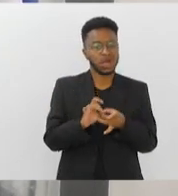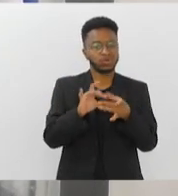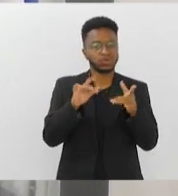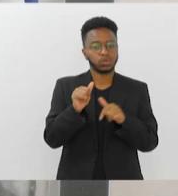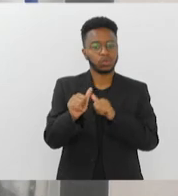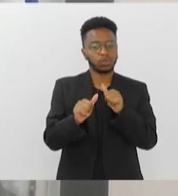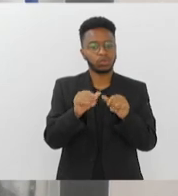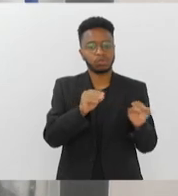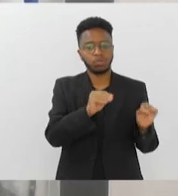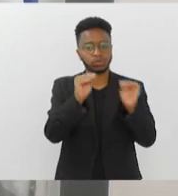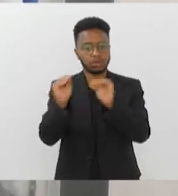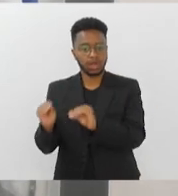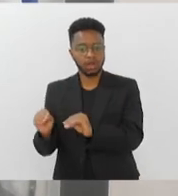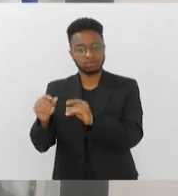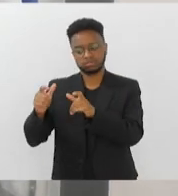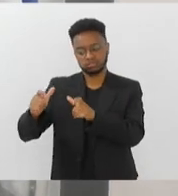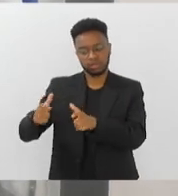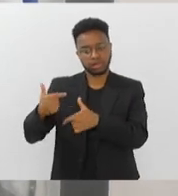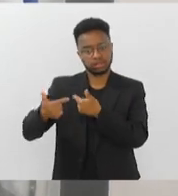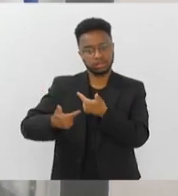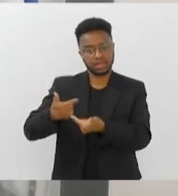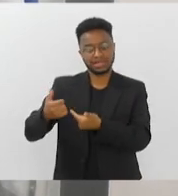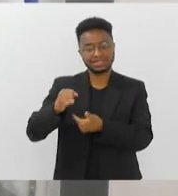de batalhão